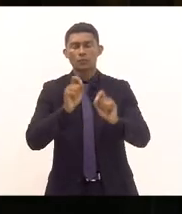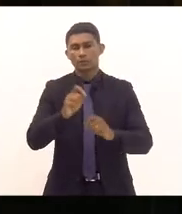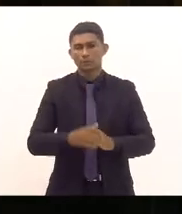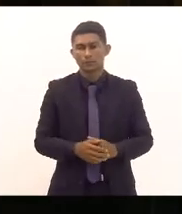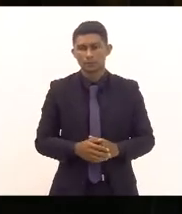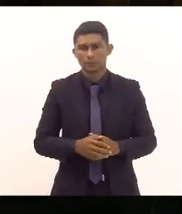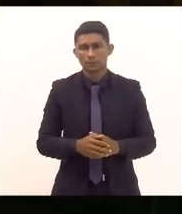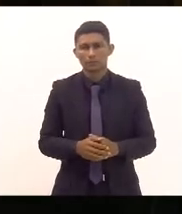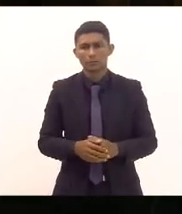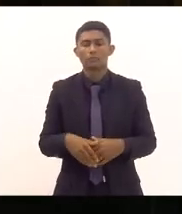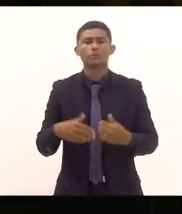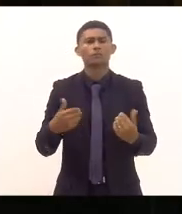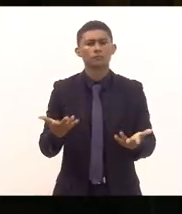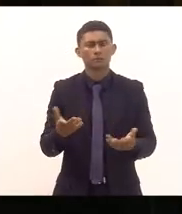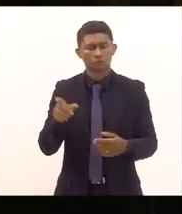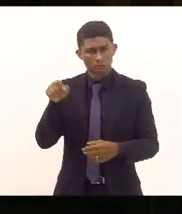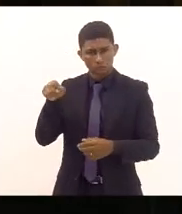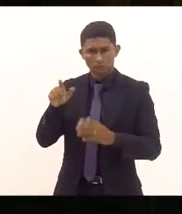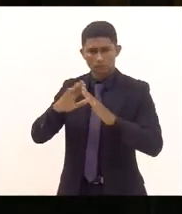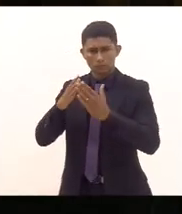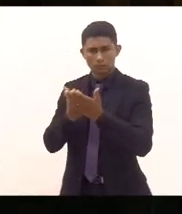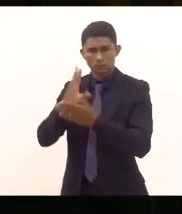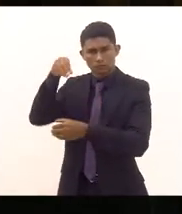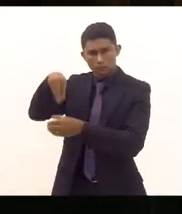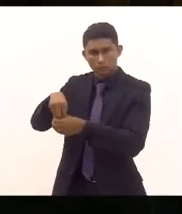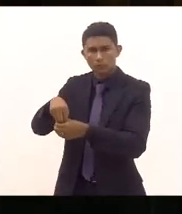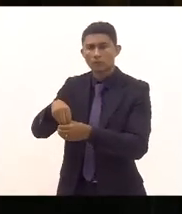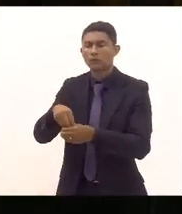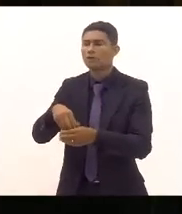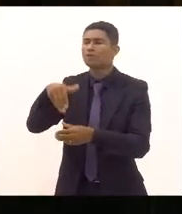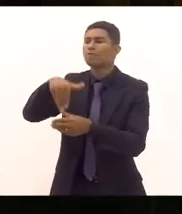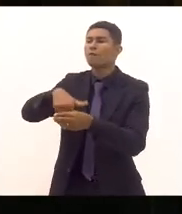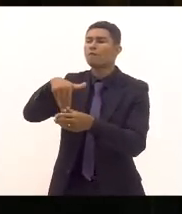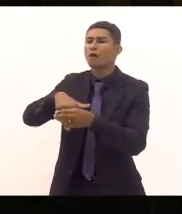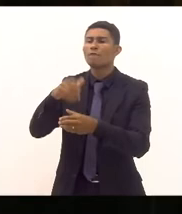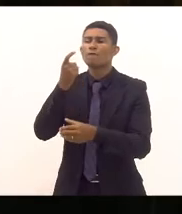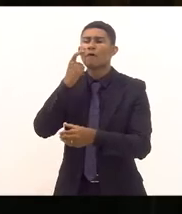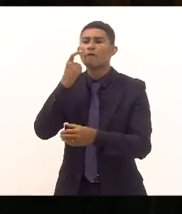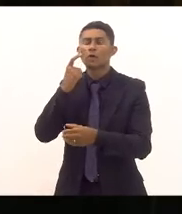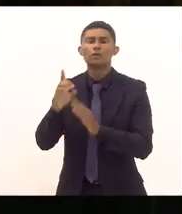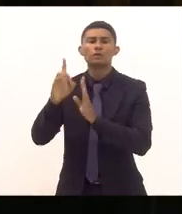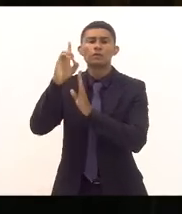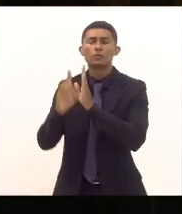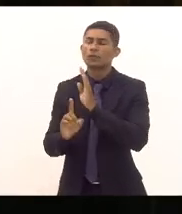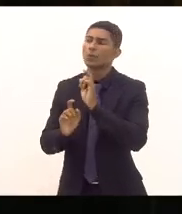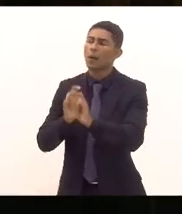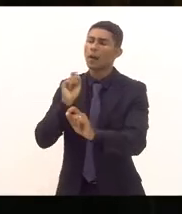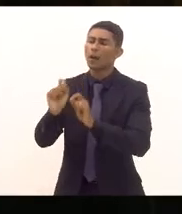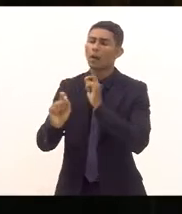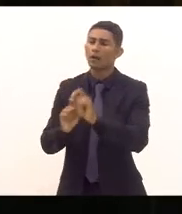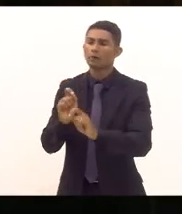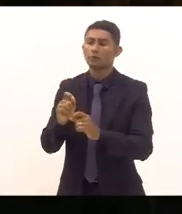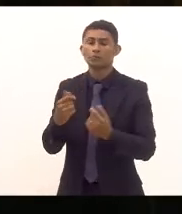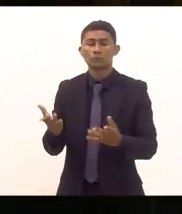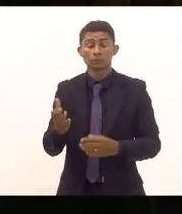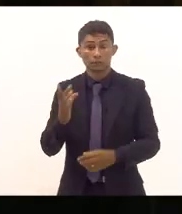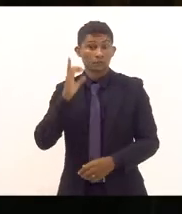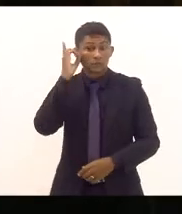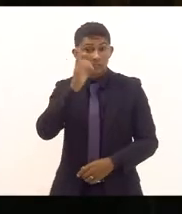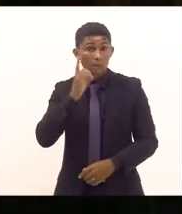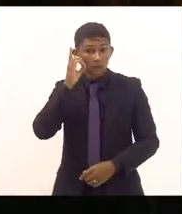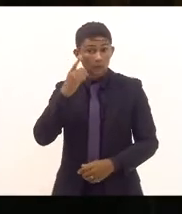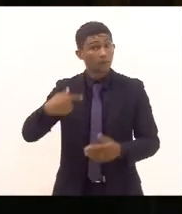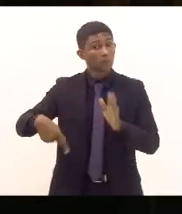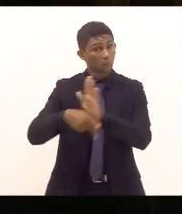ao acontecer a eleição para direção do Instituto de Educação um deputado dessa